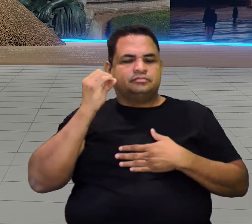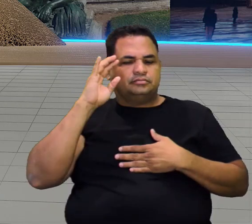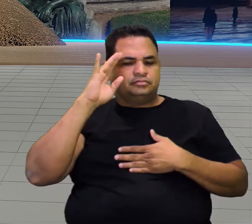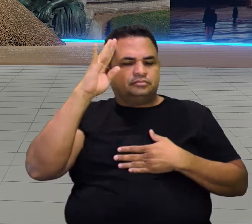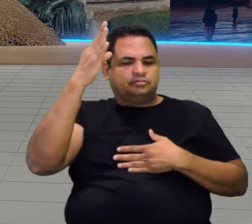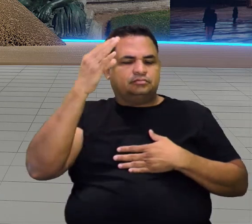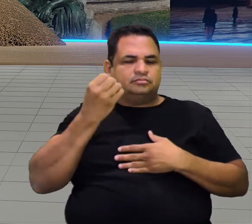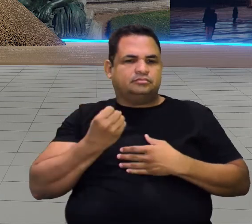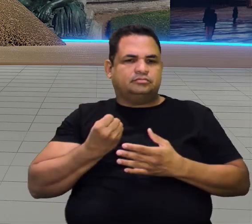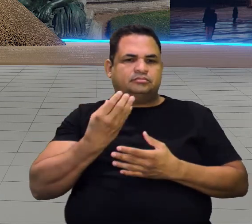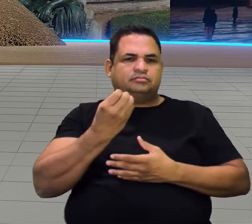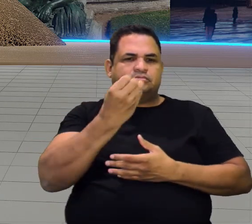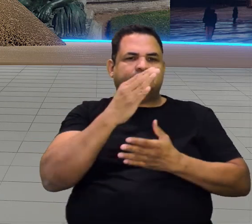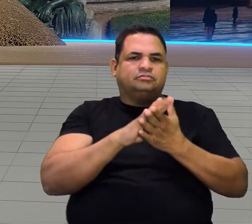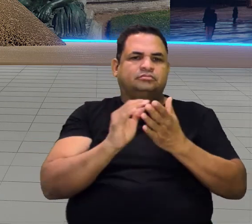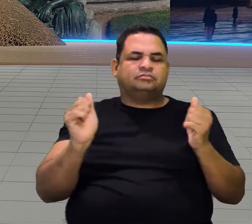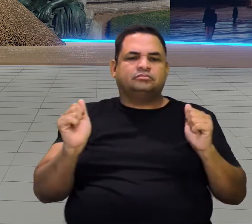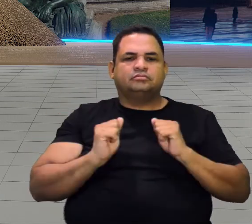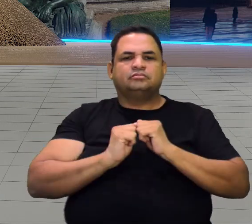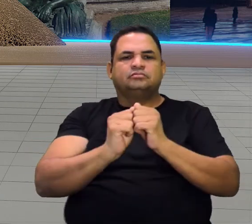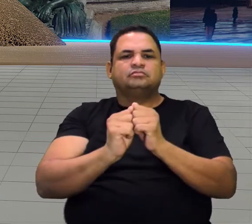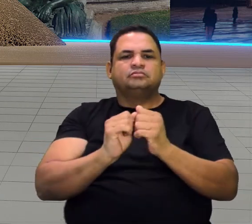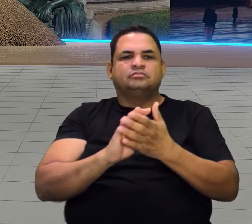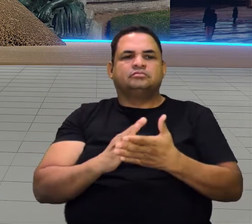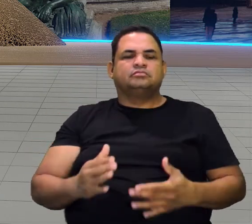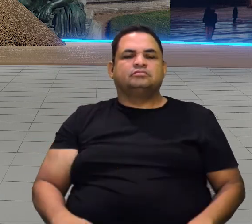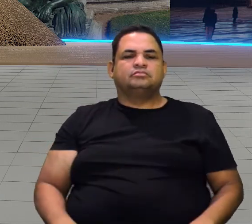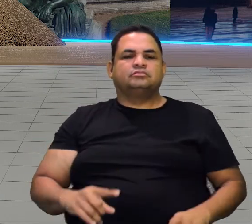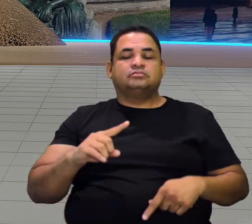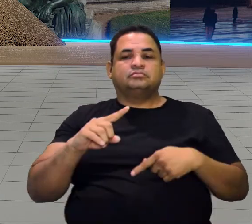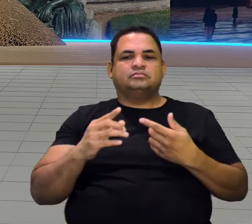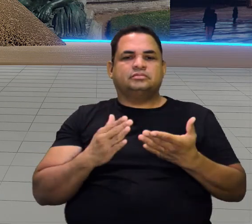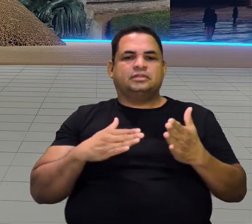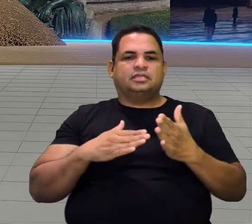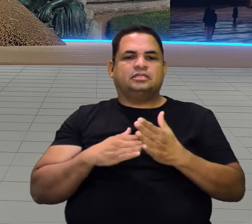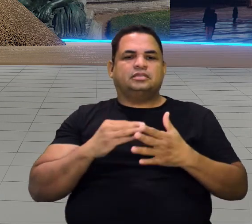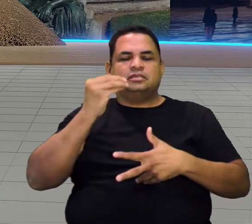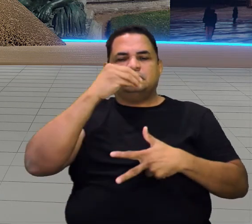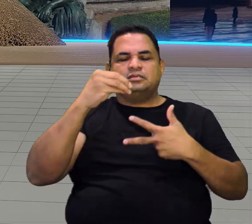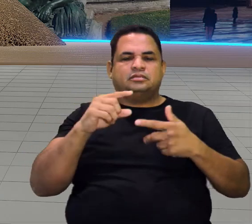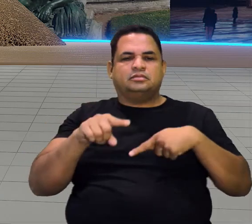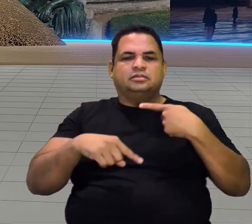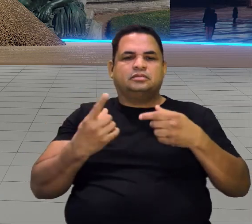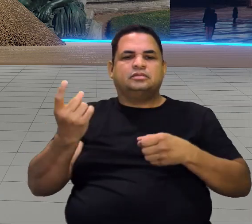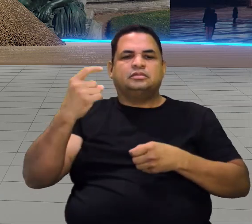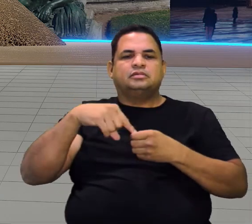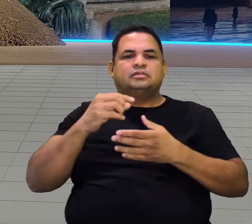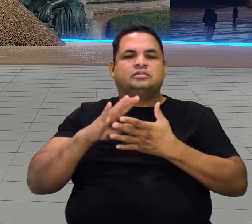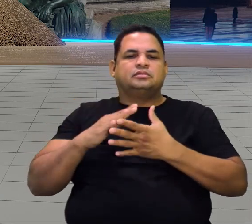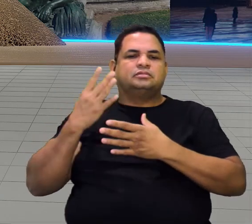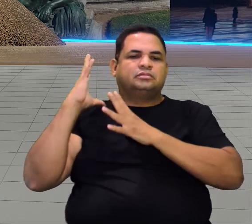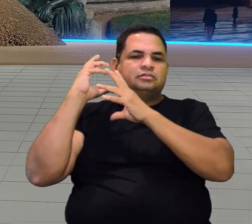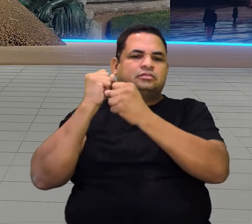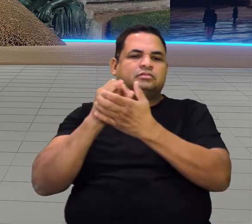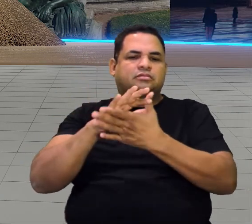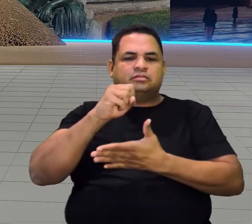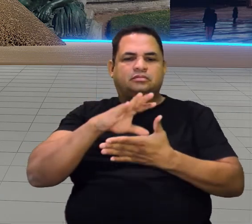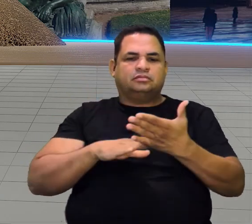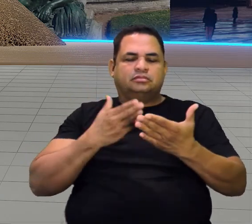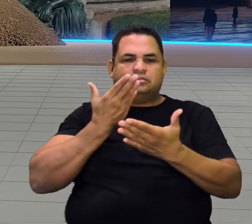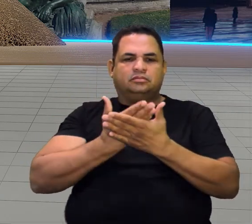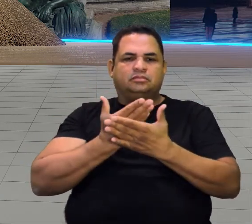você, aluno, para estar conosco até a hora do Enem de vocês. Já já eu volto com a revisão e com a atividade da aula.